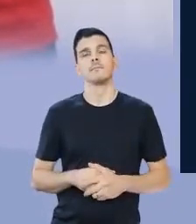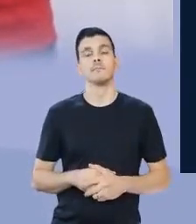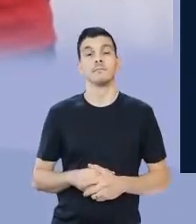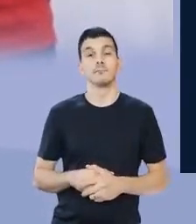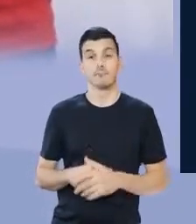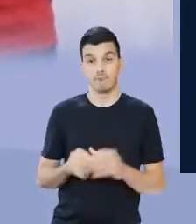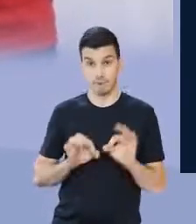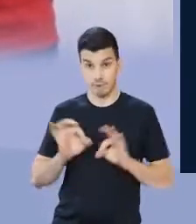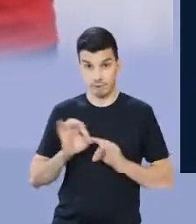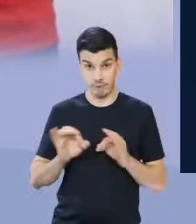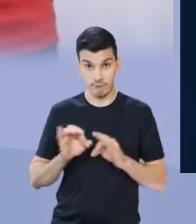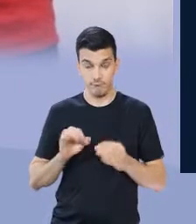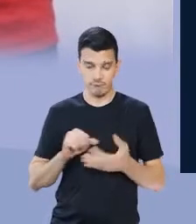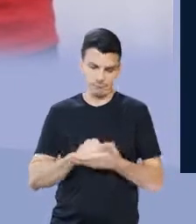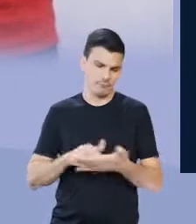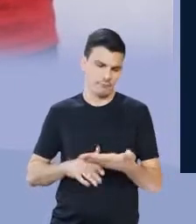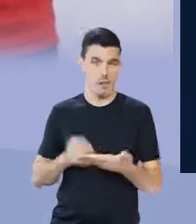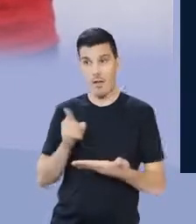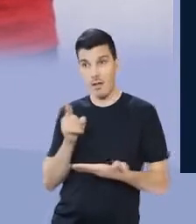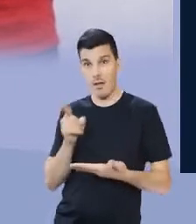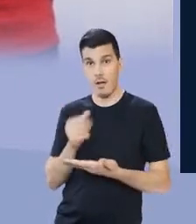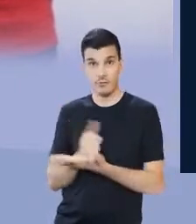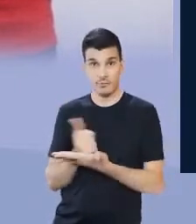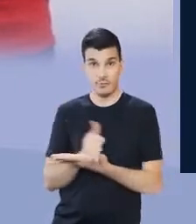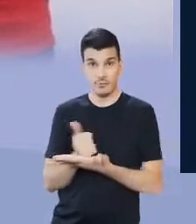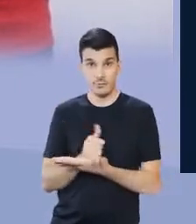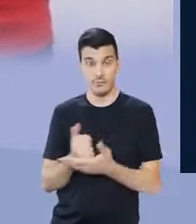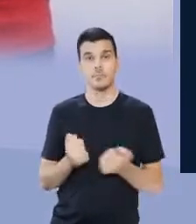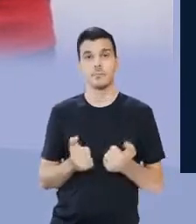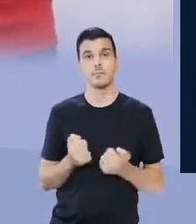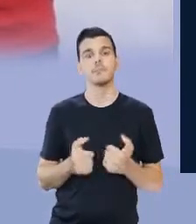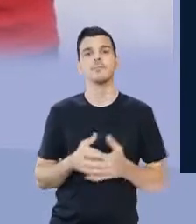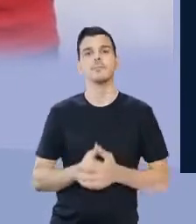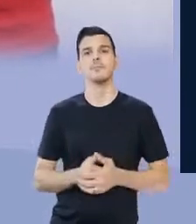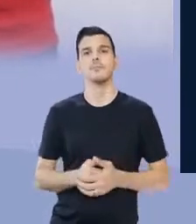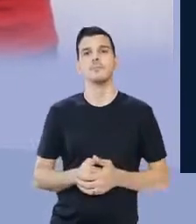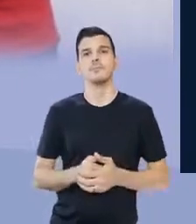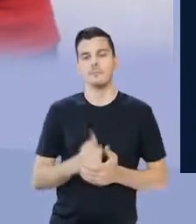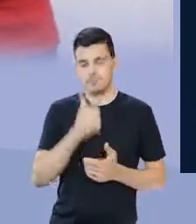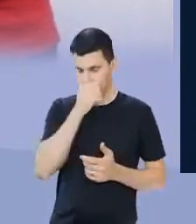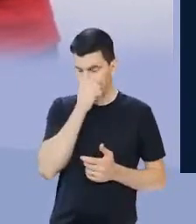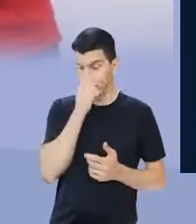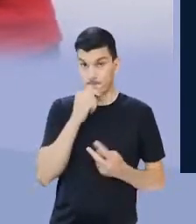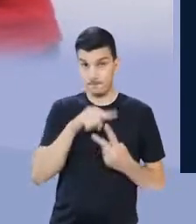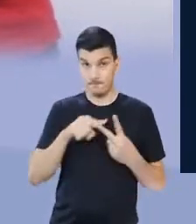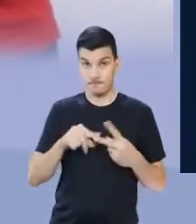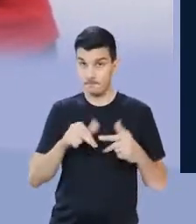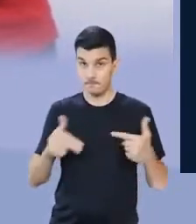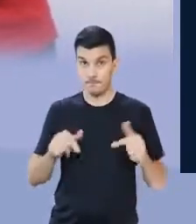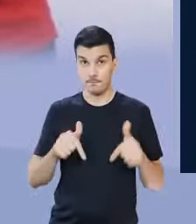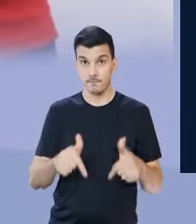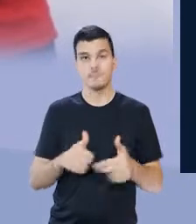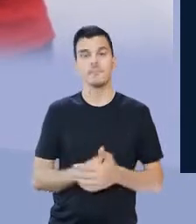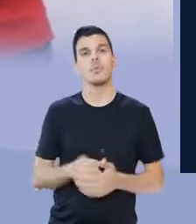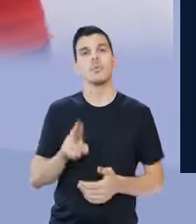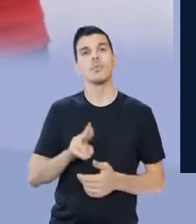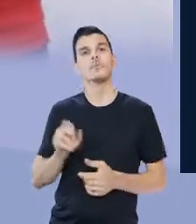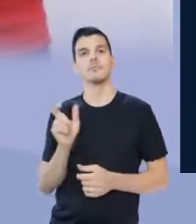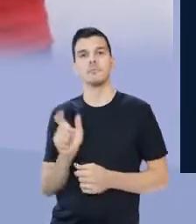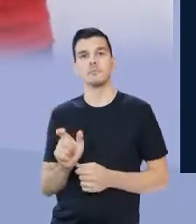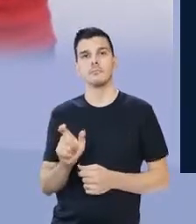Então ele estava fazendo a tarefa de casa enquanto nós estávamos jogando videogame. Então são duas ações ao mesmo tempo. A gente usa a palavra